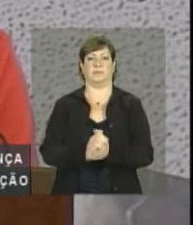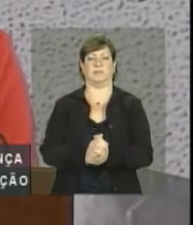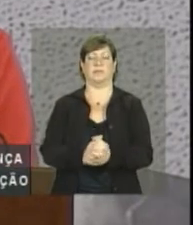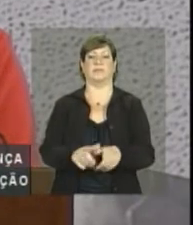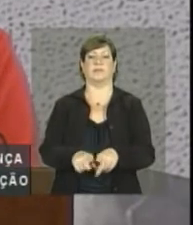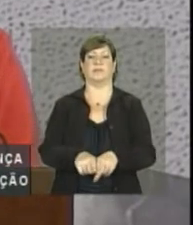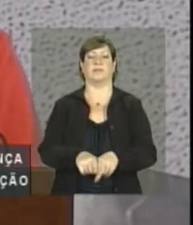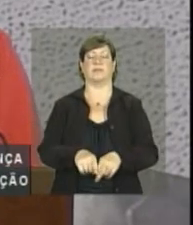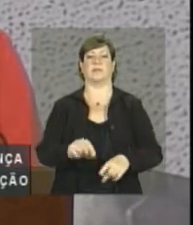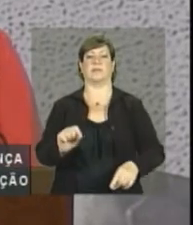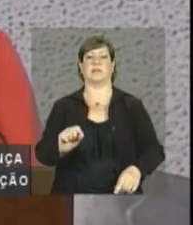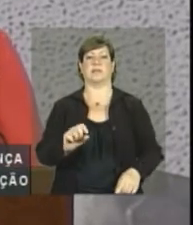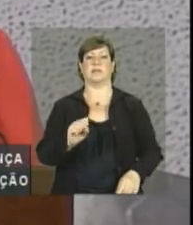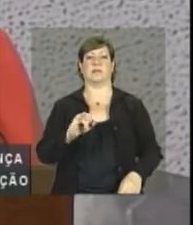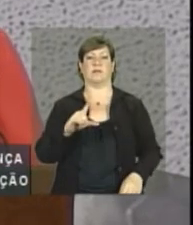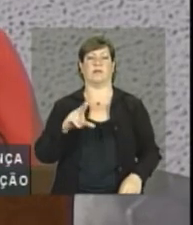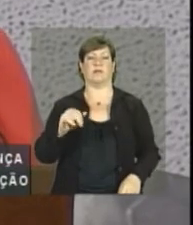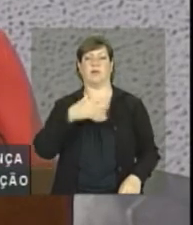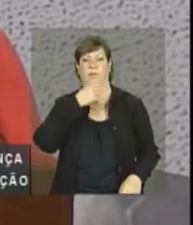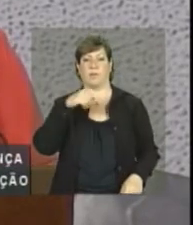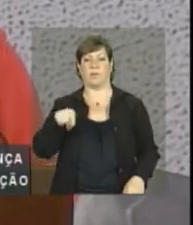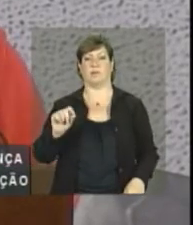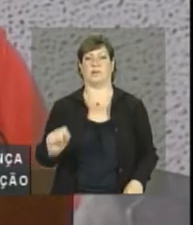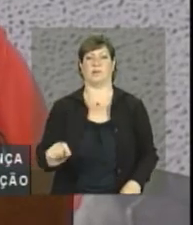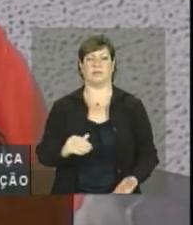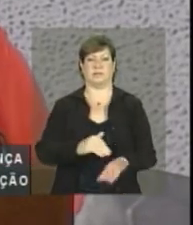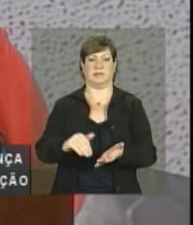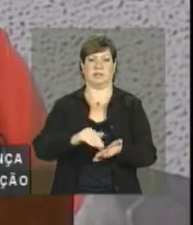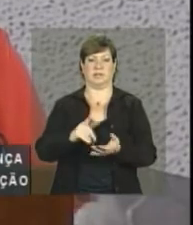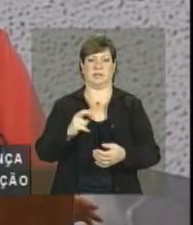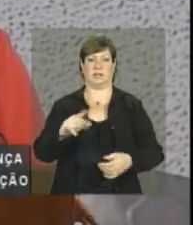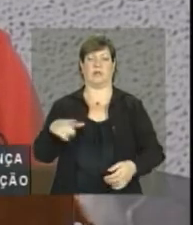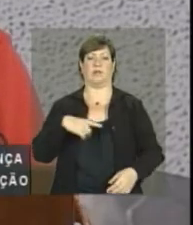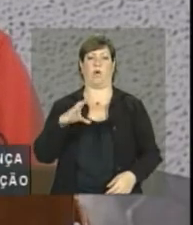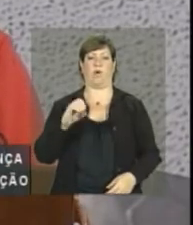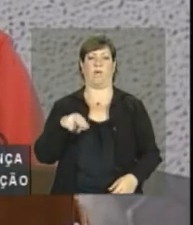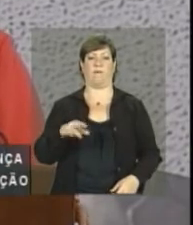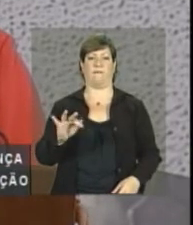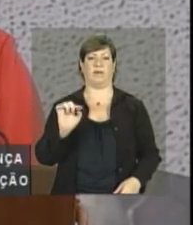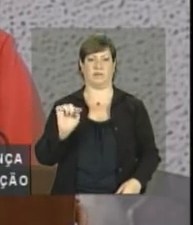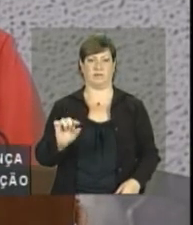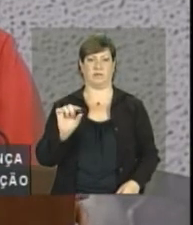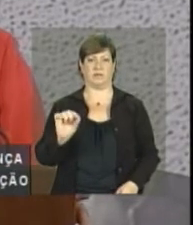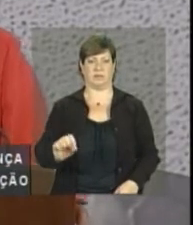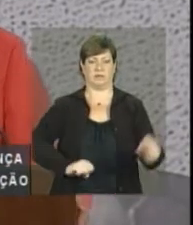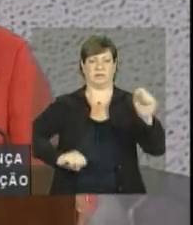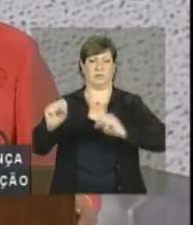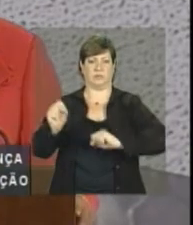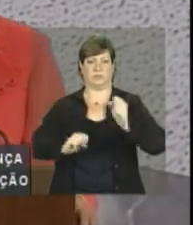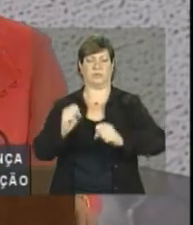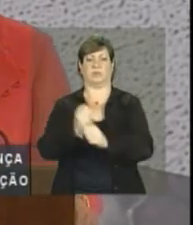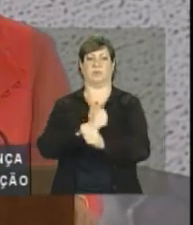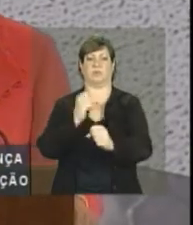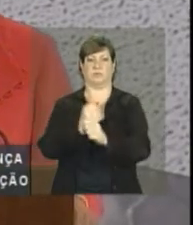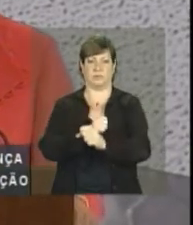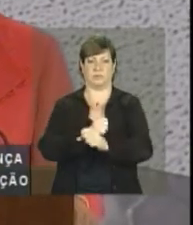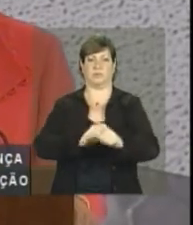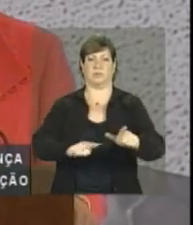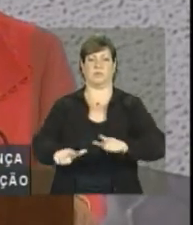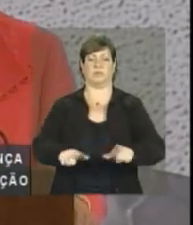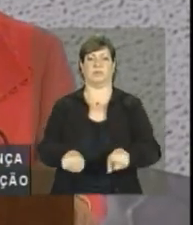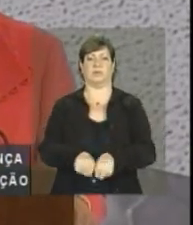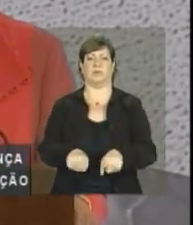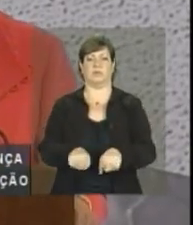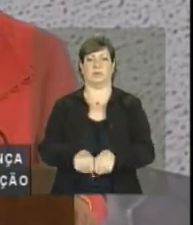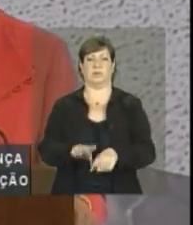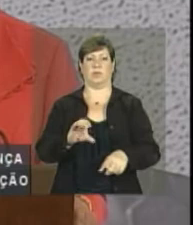da Silva, secretário-geral da Confederação Nacional dos Trabalhadores da Indústria da Construção e do Mobiliário,